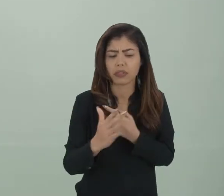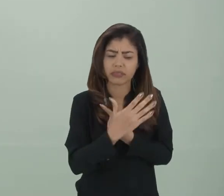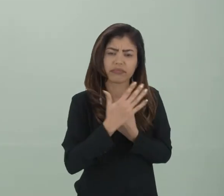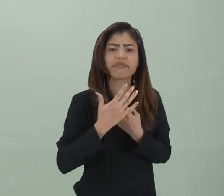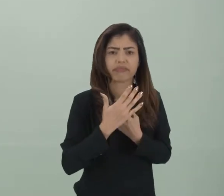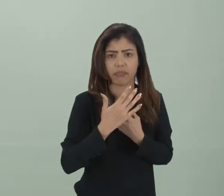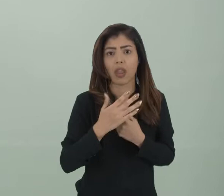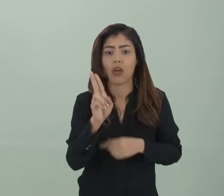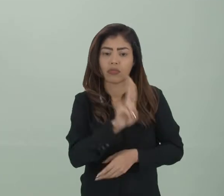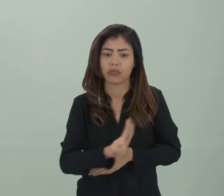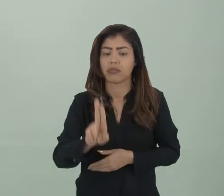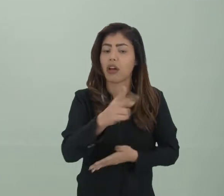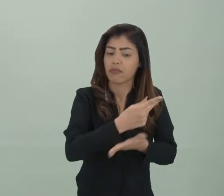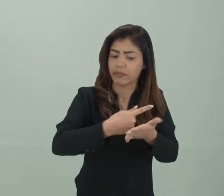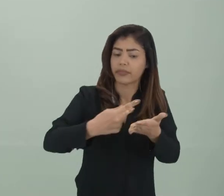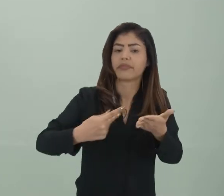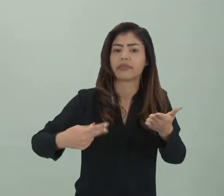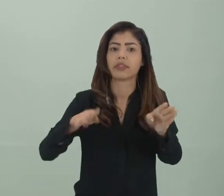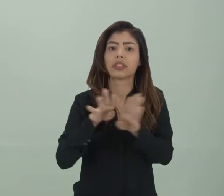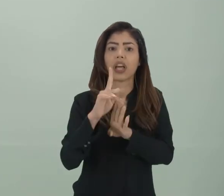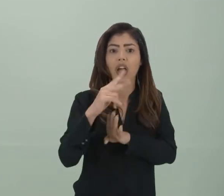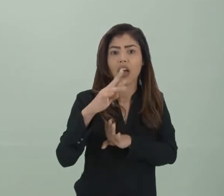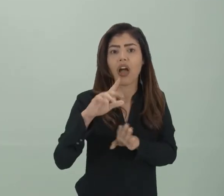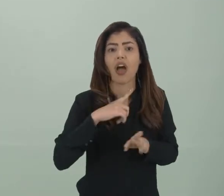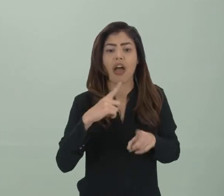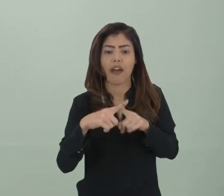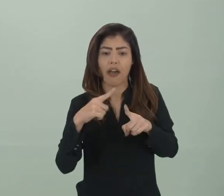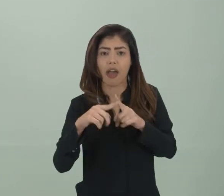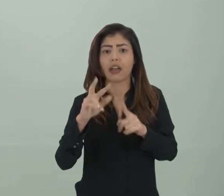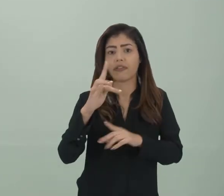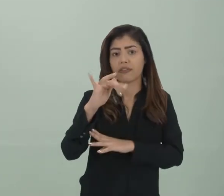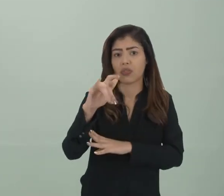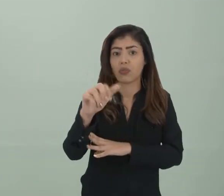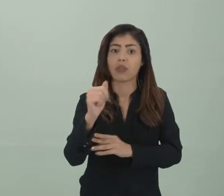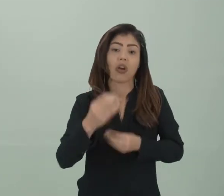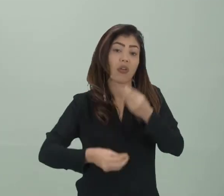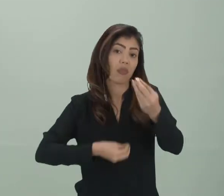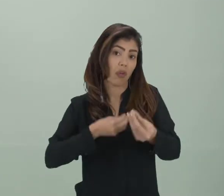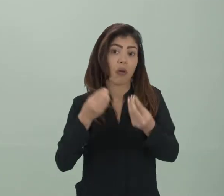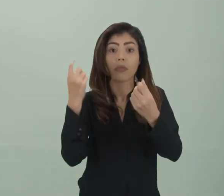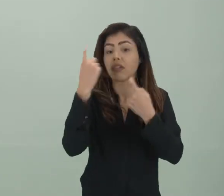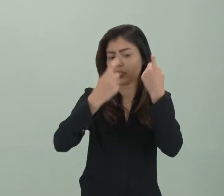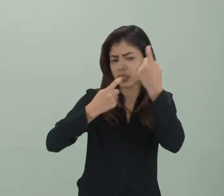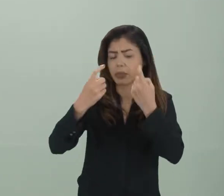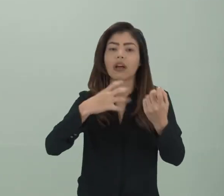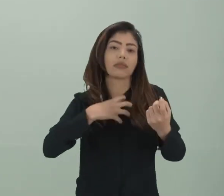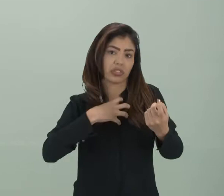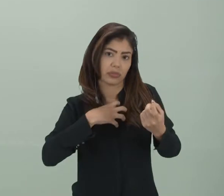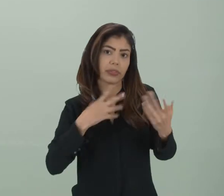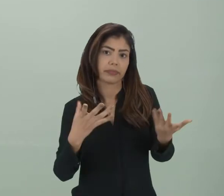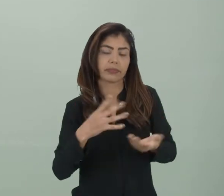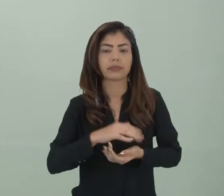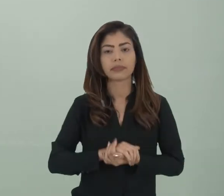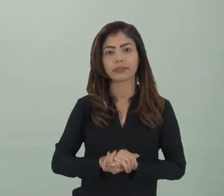utilizava, através da poesia e através das figuras de linguagem, uma maneira de expressar seus